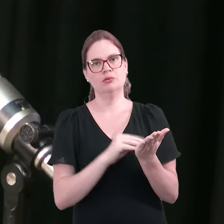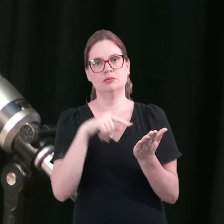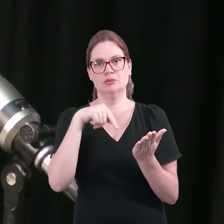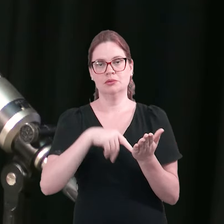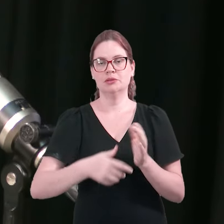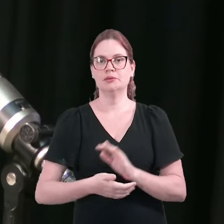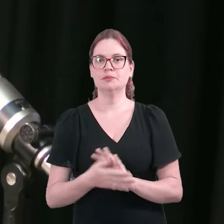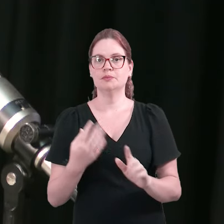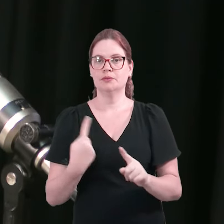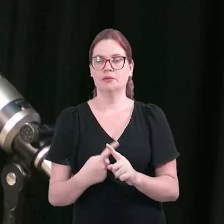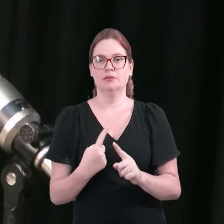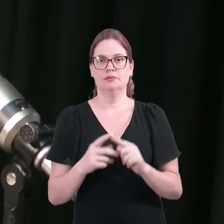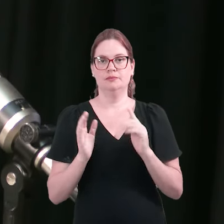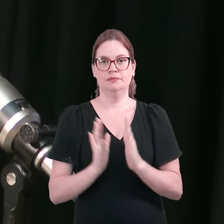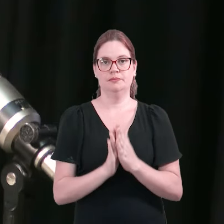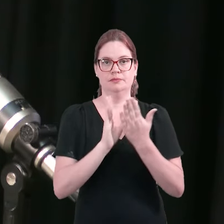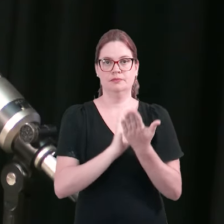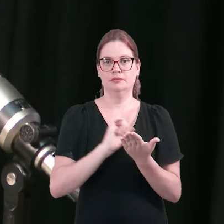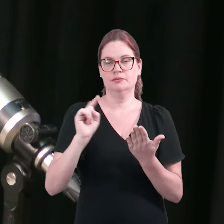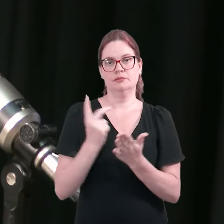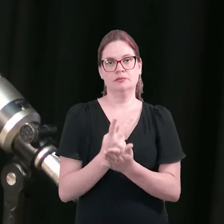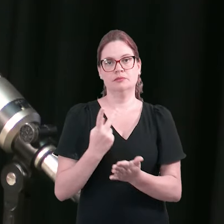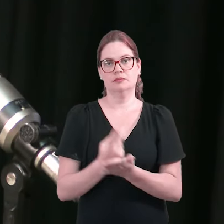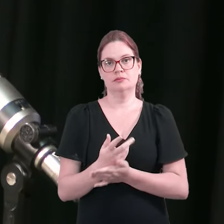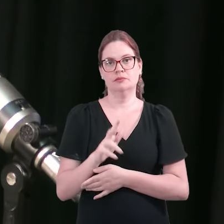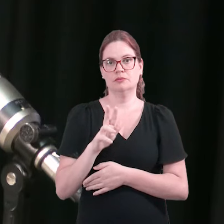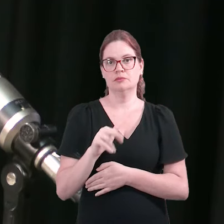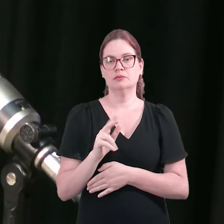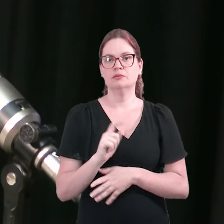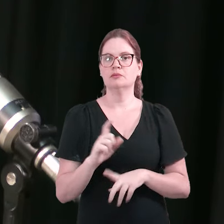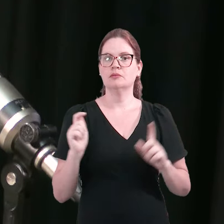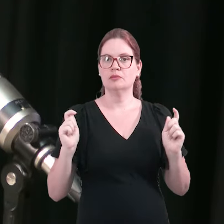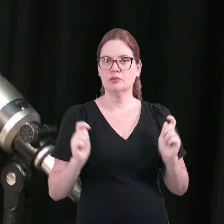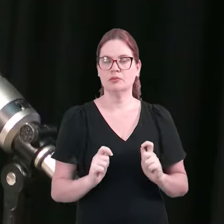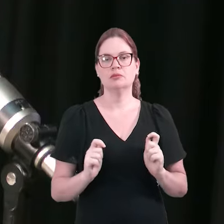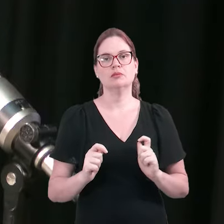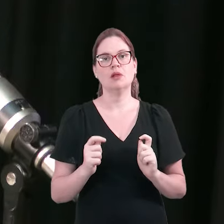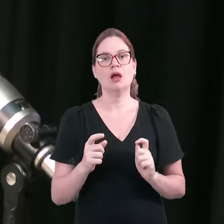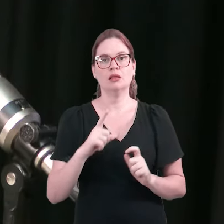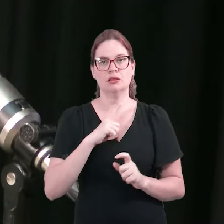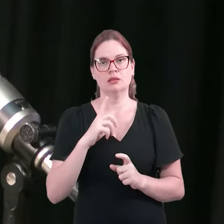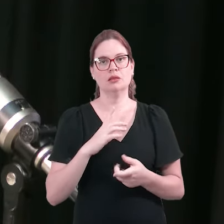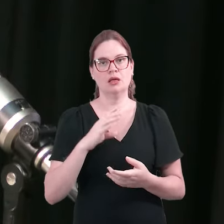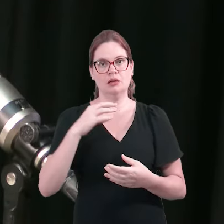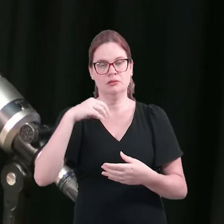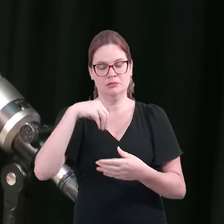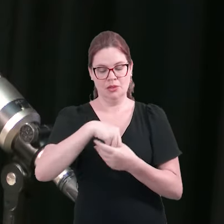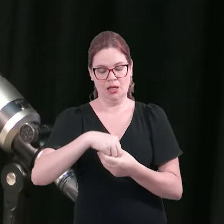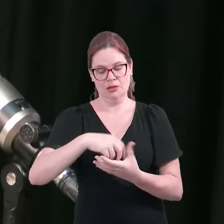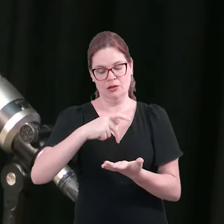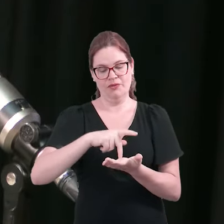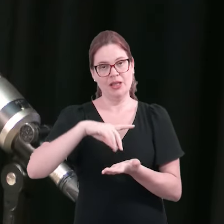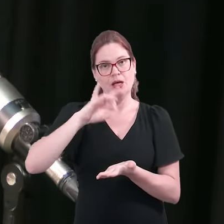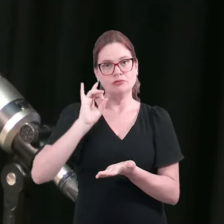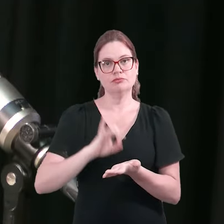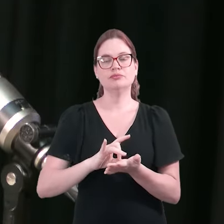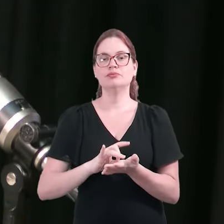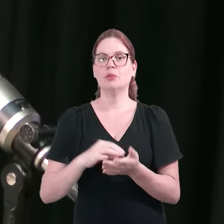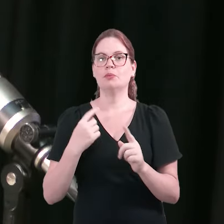a Bíblia é inerrante porque ela contém essa verdade que é absoluta, que um